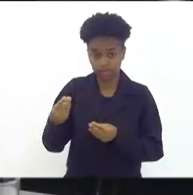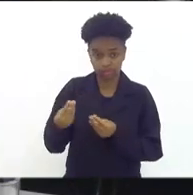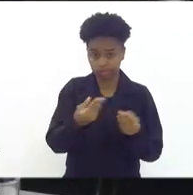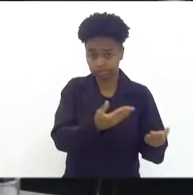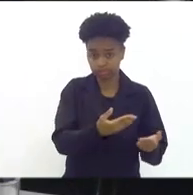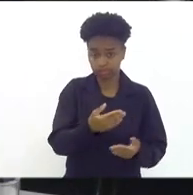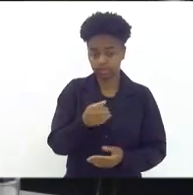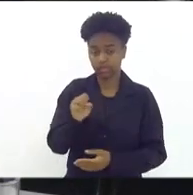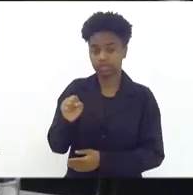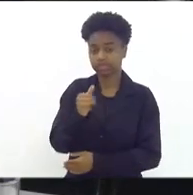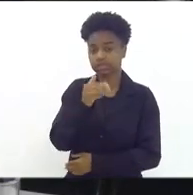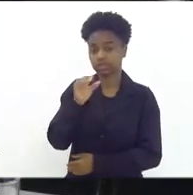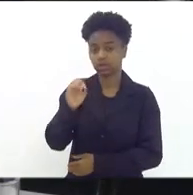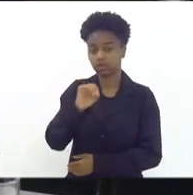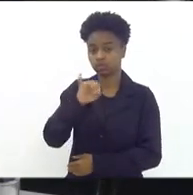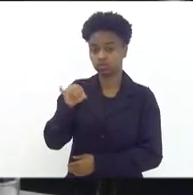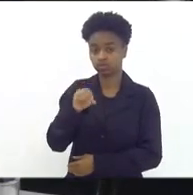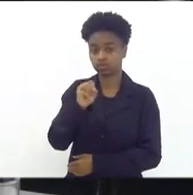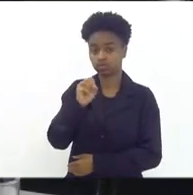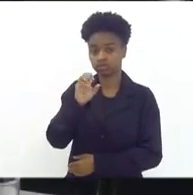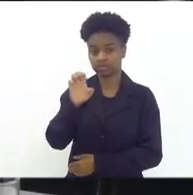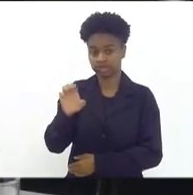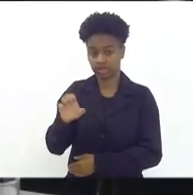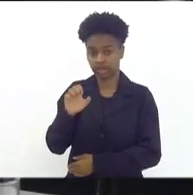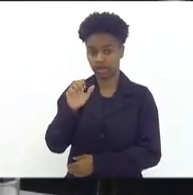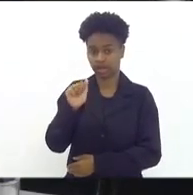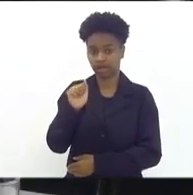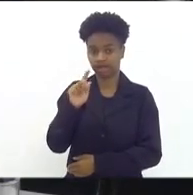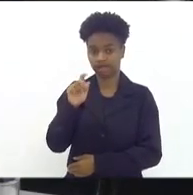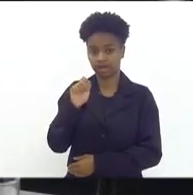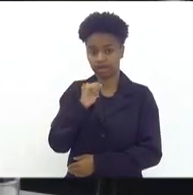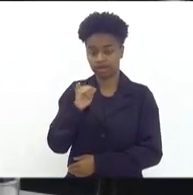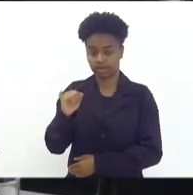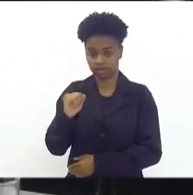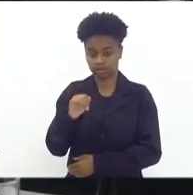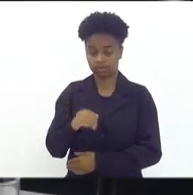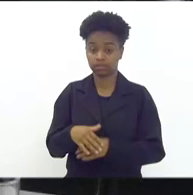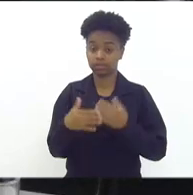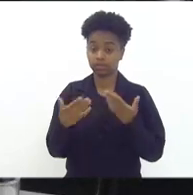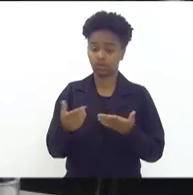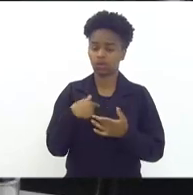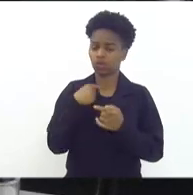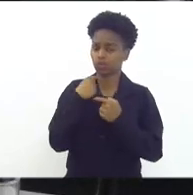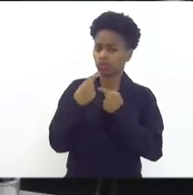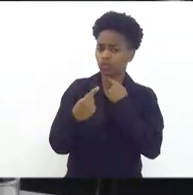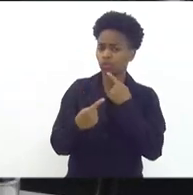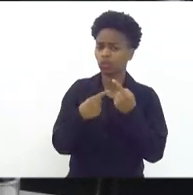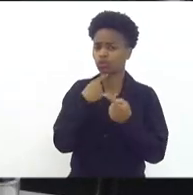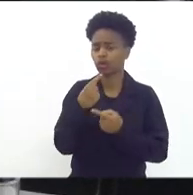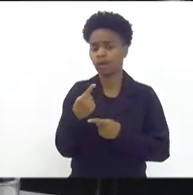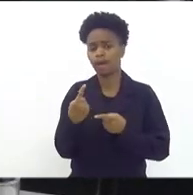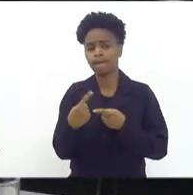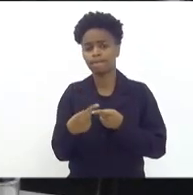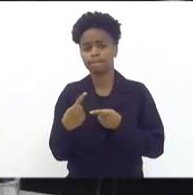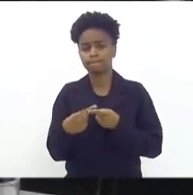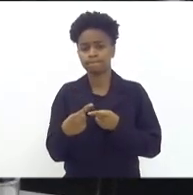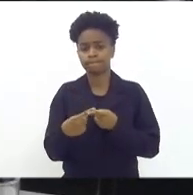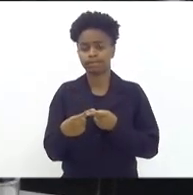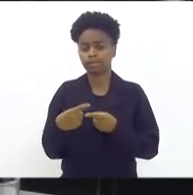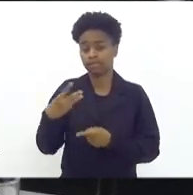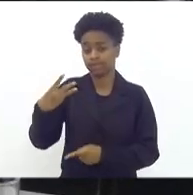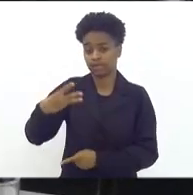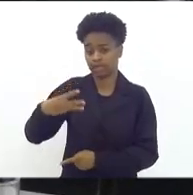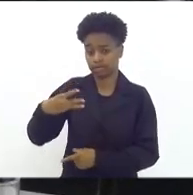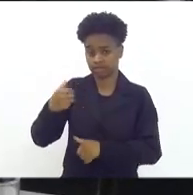José aí que é o hospital São José da Bahia mas eu fico em dúvida porque na TC num termo é na terceira